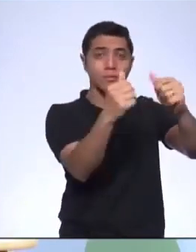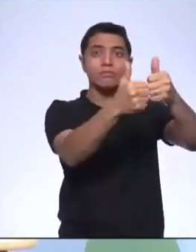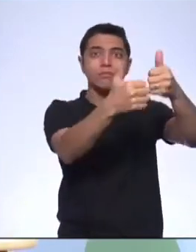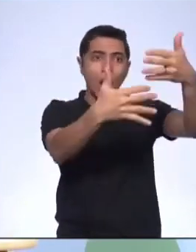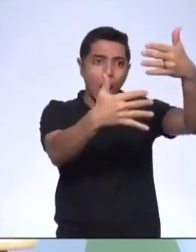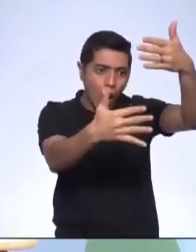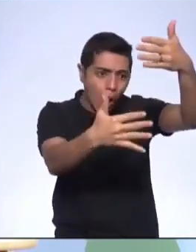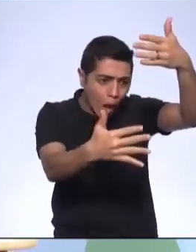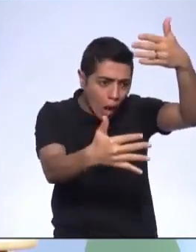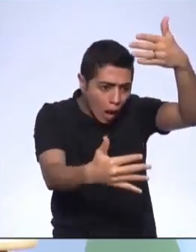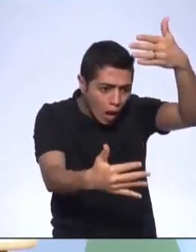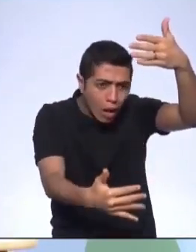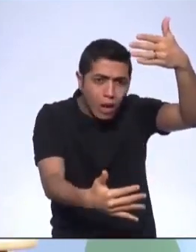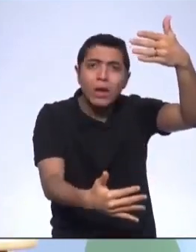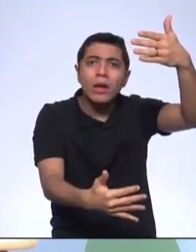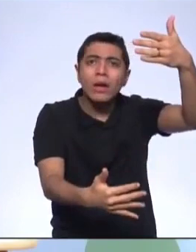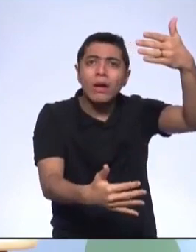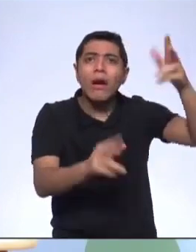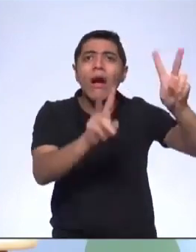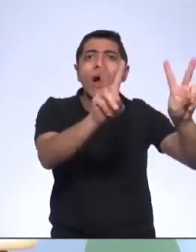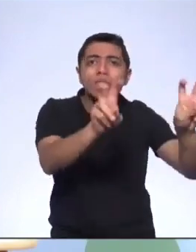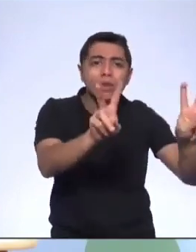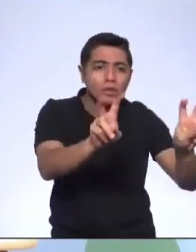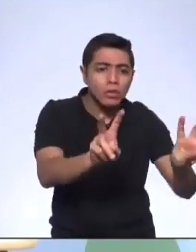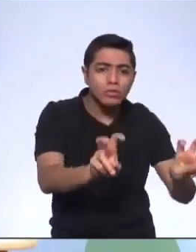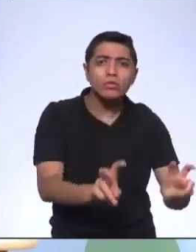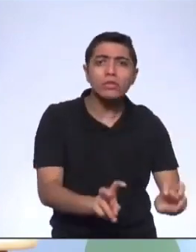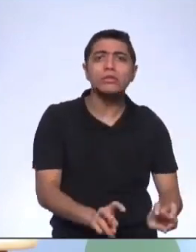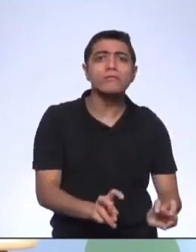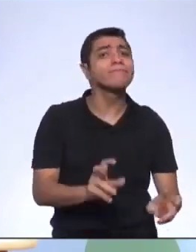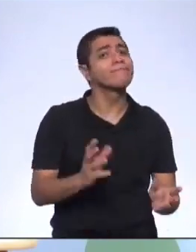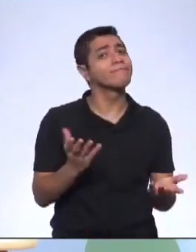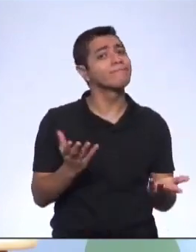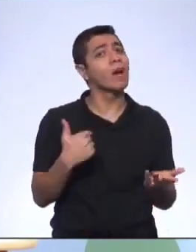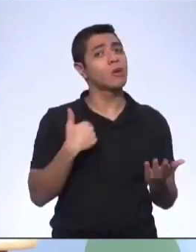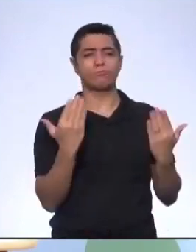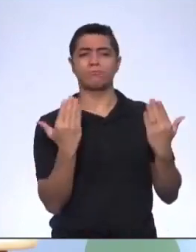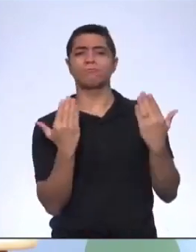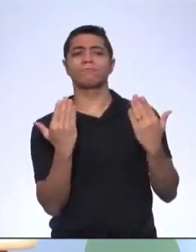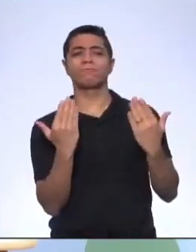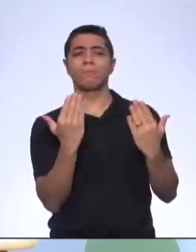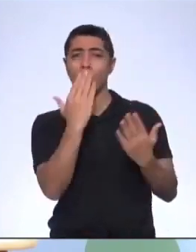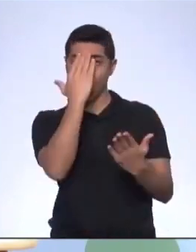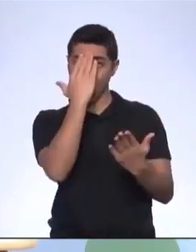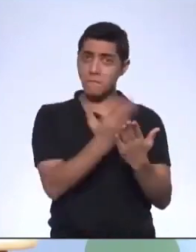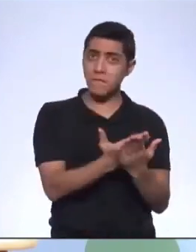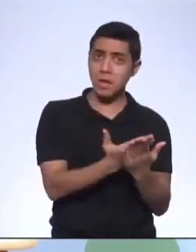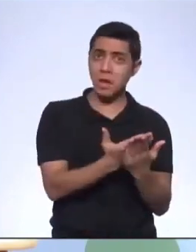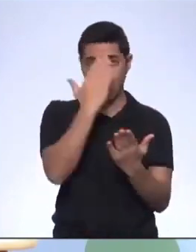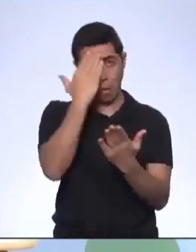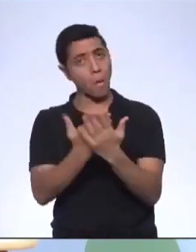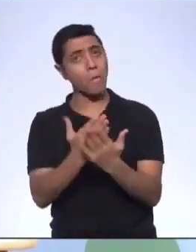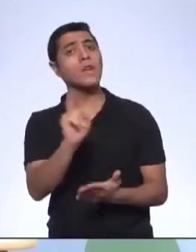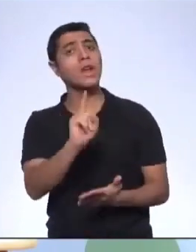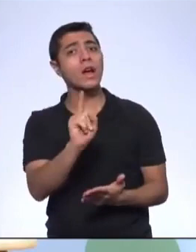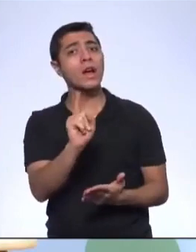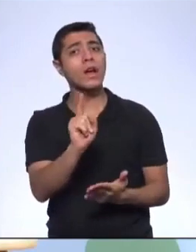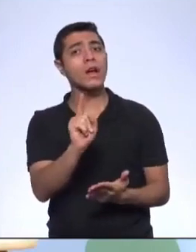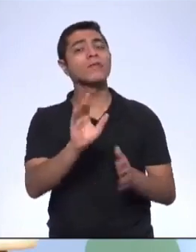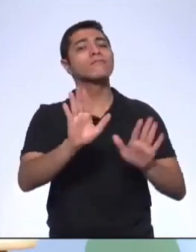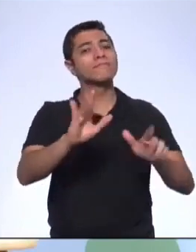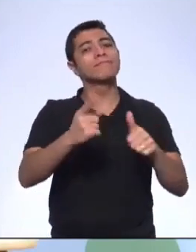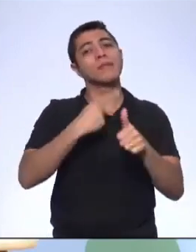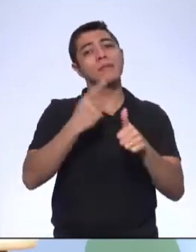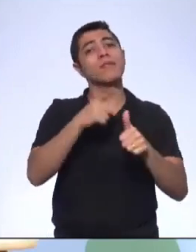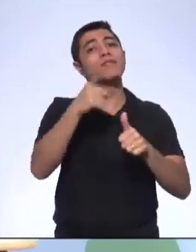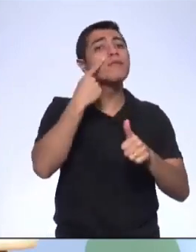é que eu vou saber qual que é confiável e qual que não é? Né? Então, o que eu tenho que fazer? Primeiro, ver qual é a fonte. Poxa, se eu estou falando